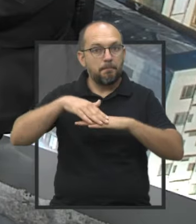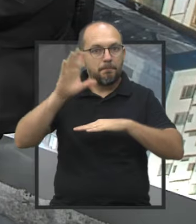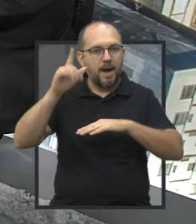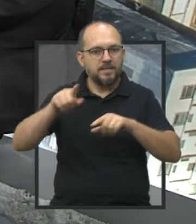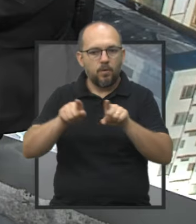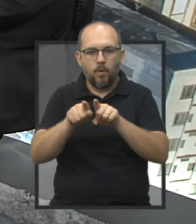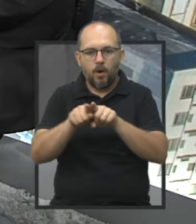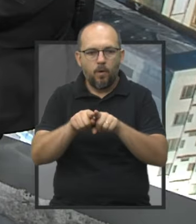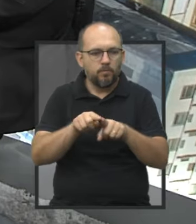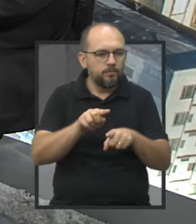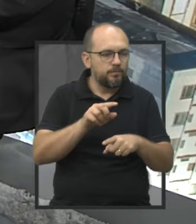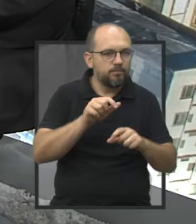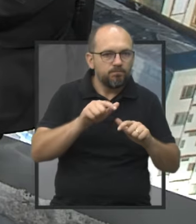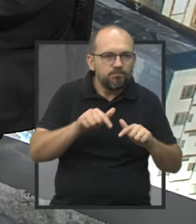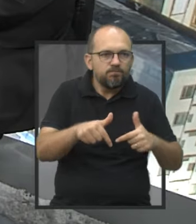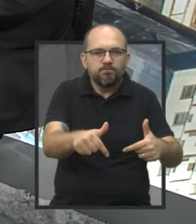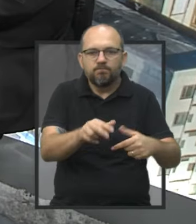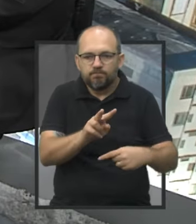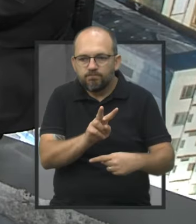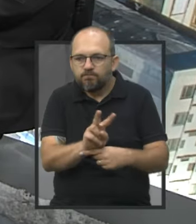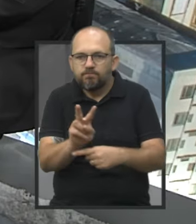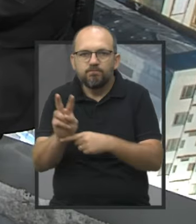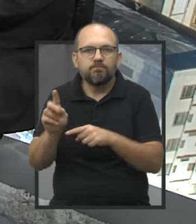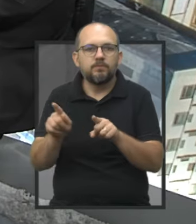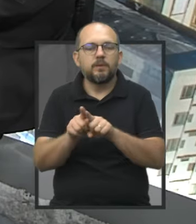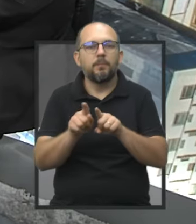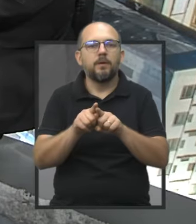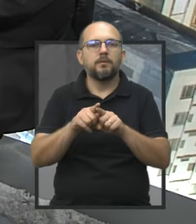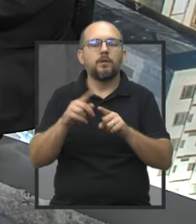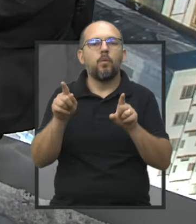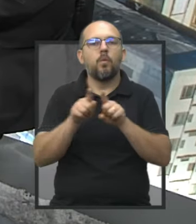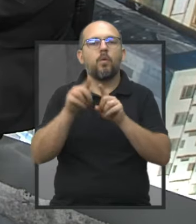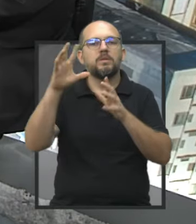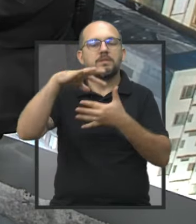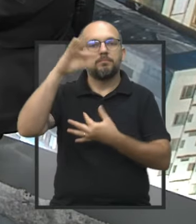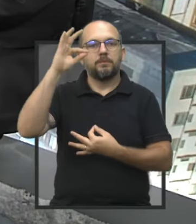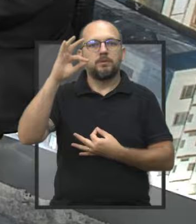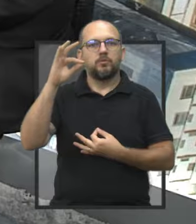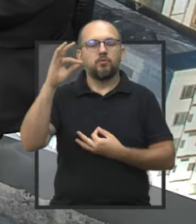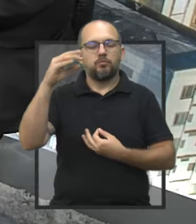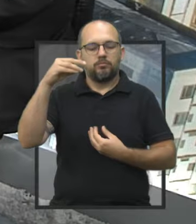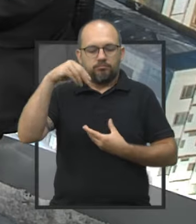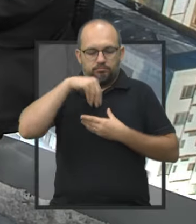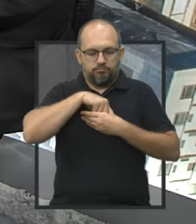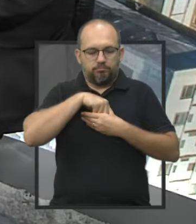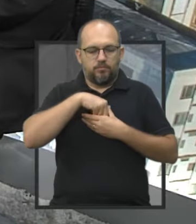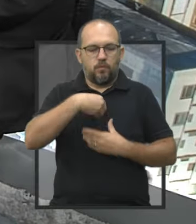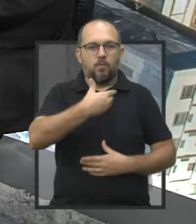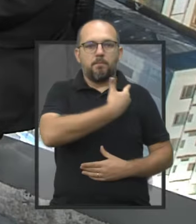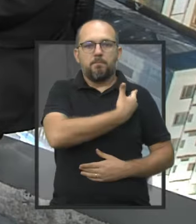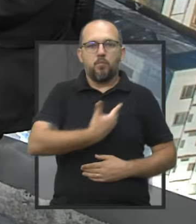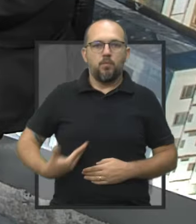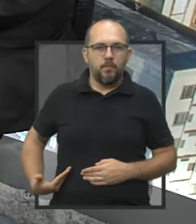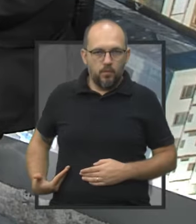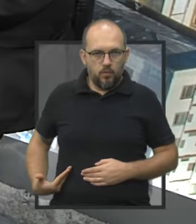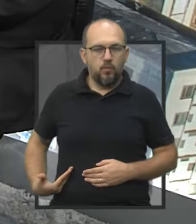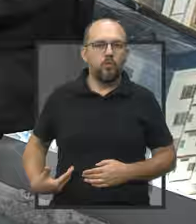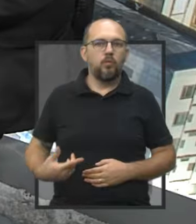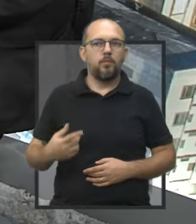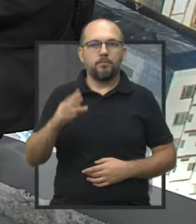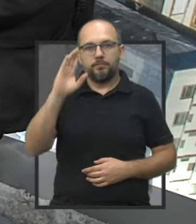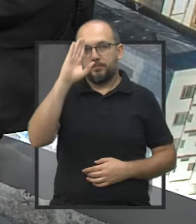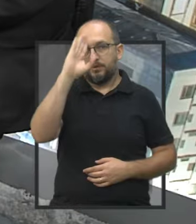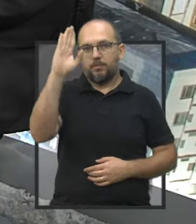suas ações e ter o espírito público como espinha dorsal, né? O